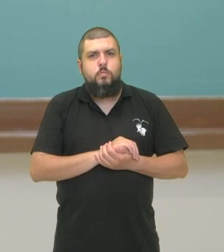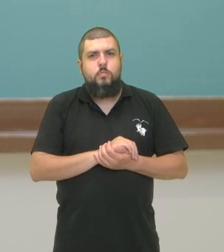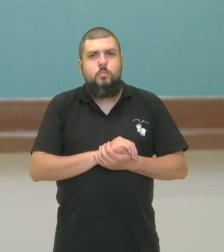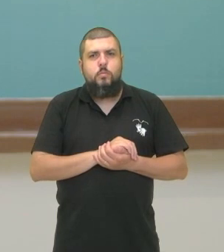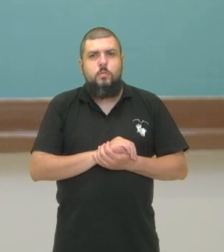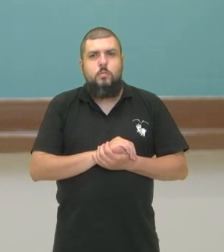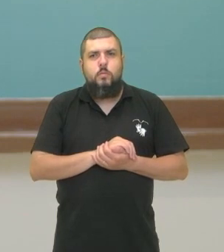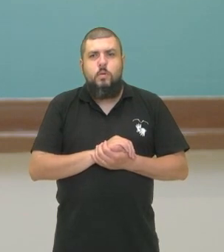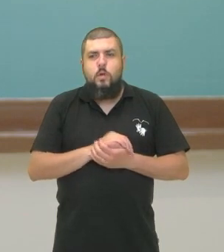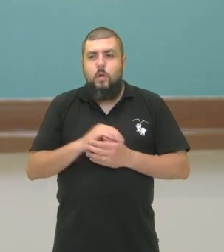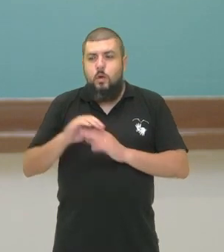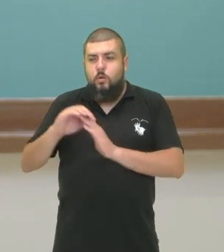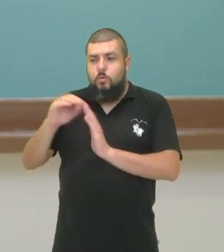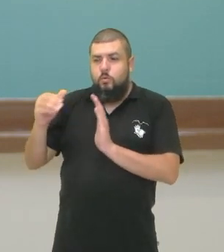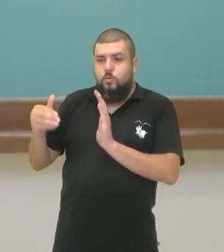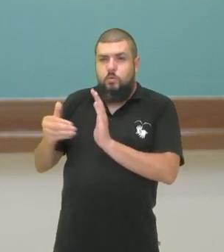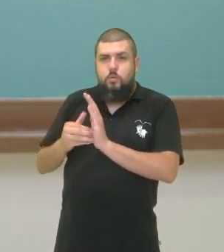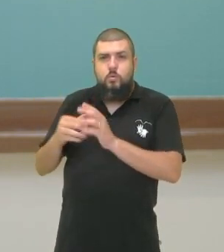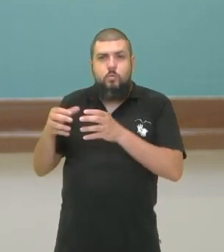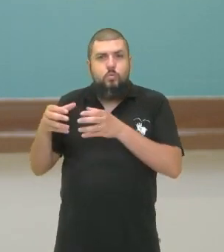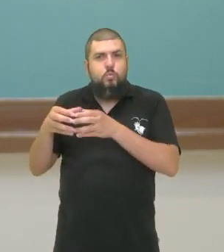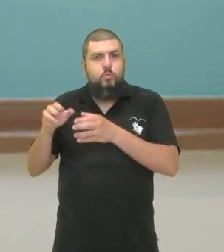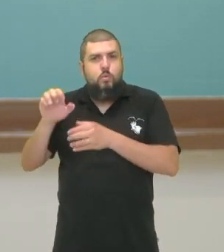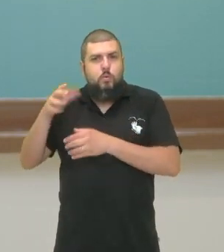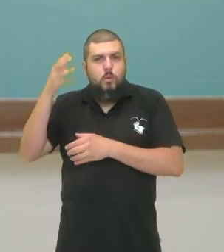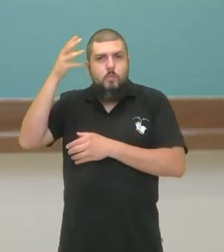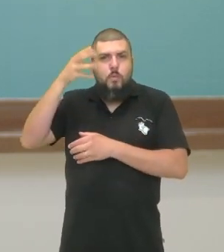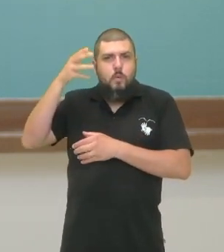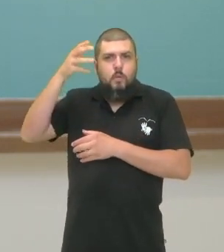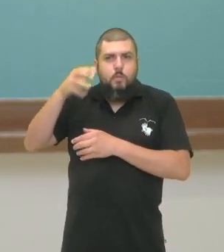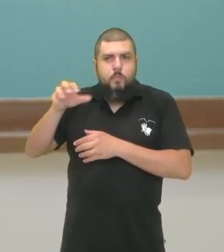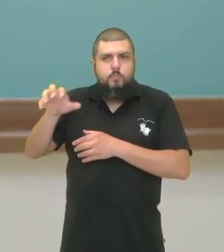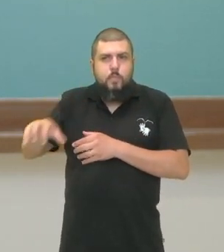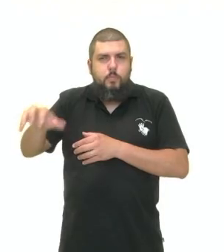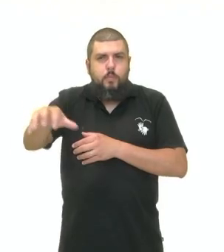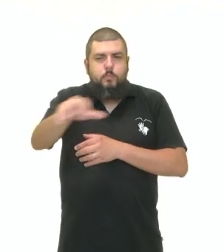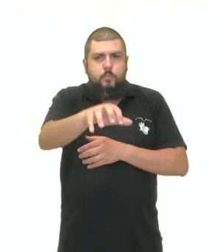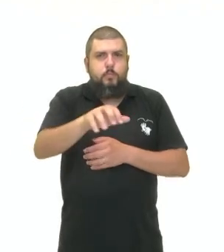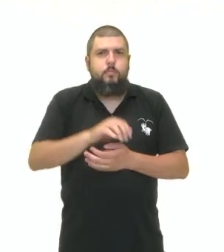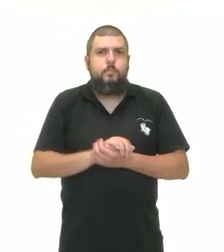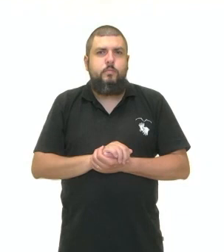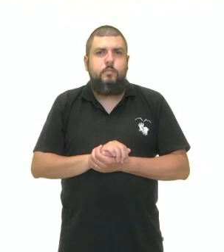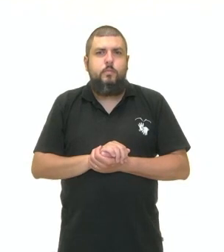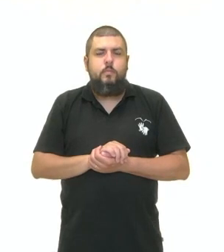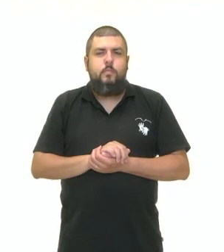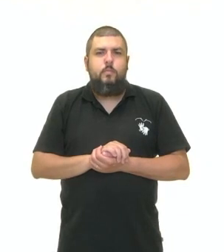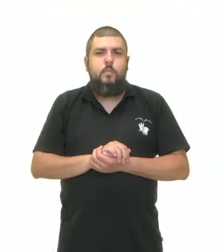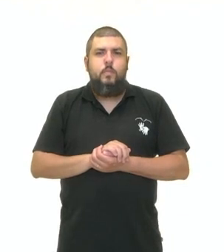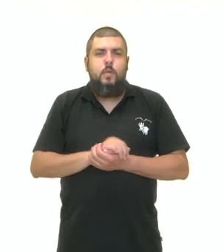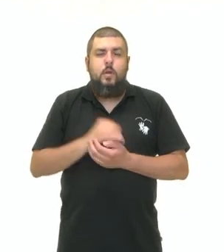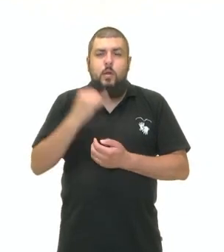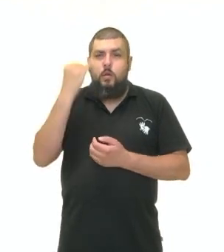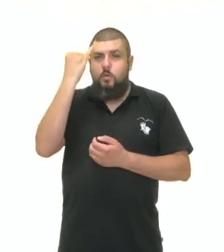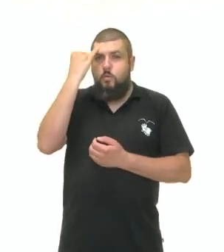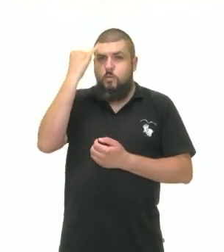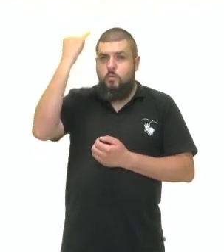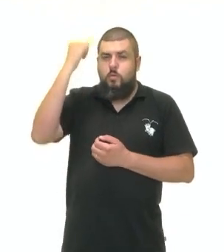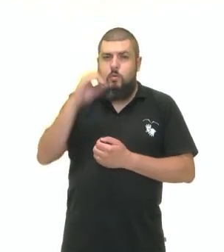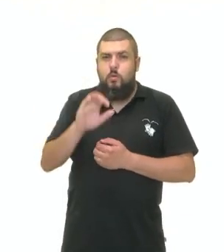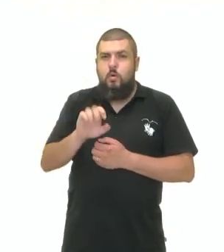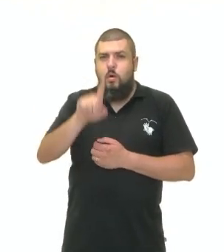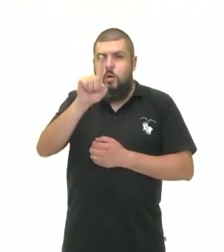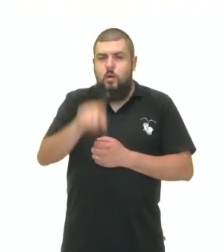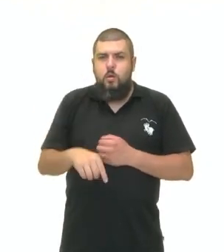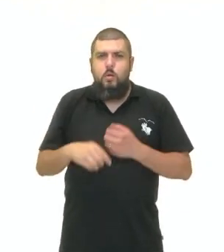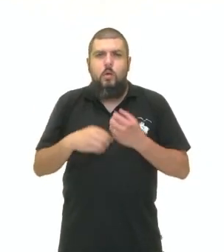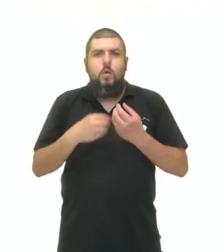e vertentes, né, de organizações. E para Mannheim, a ideologia se constitui em formas de